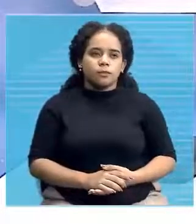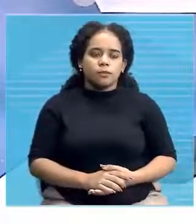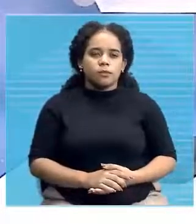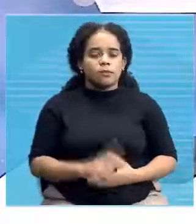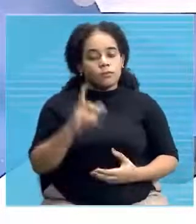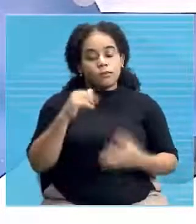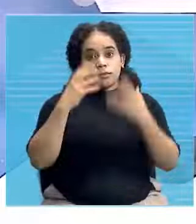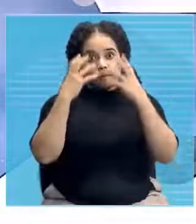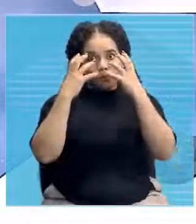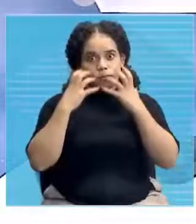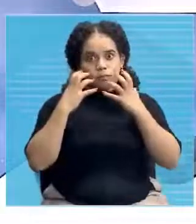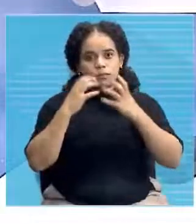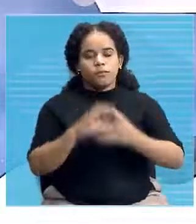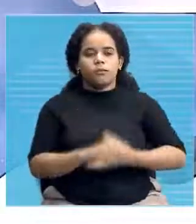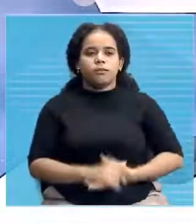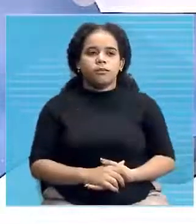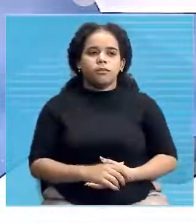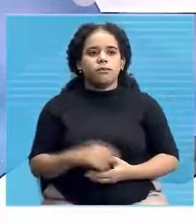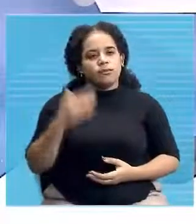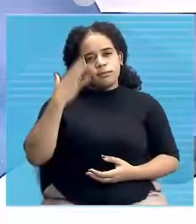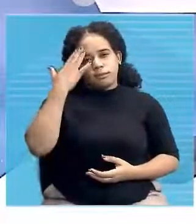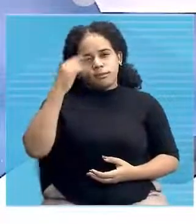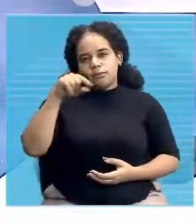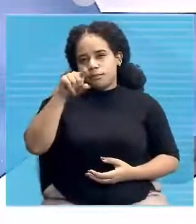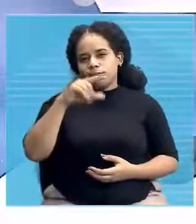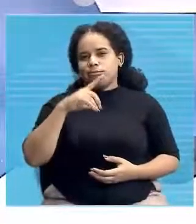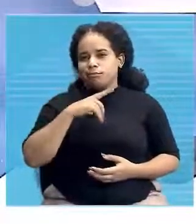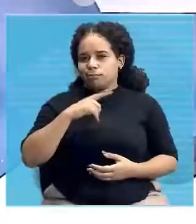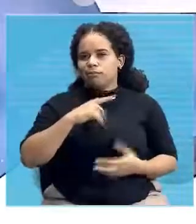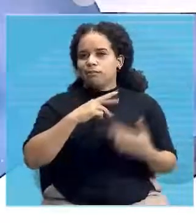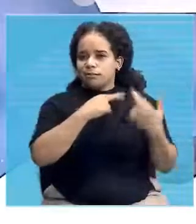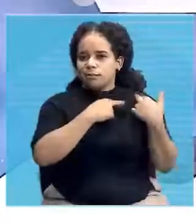Leve a sério. Eu sei que vocês levam.